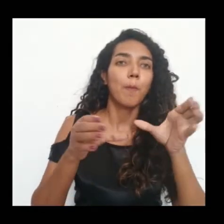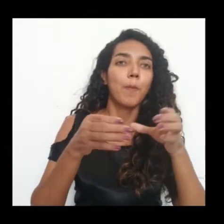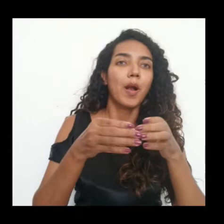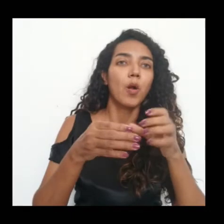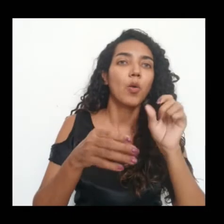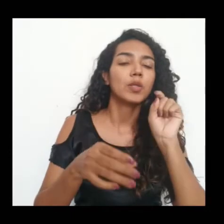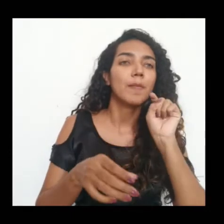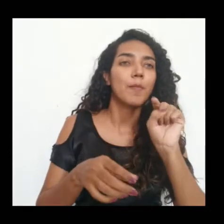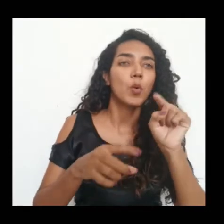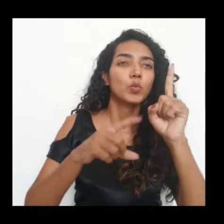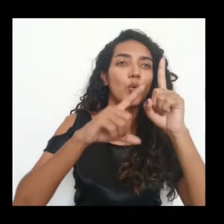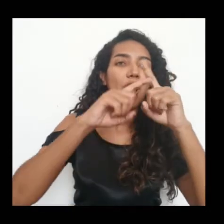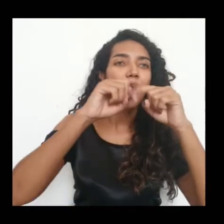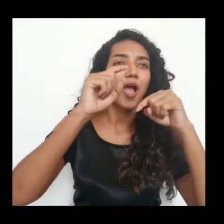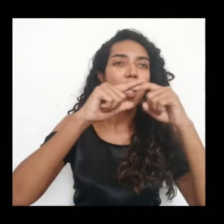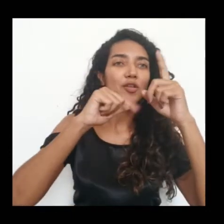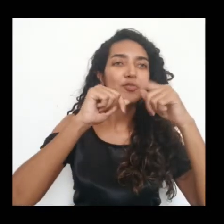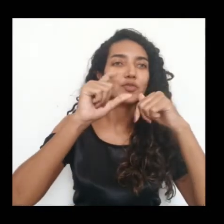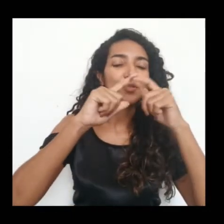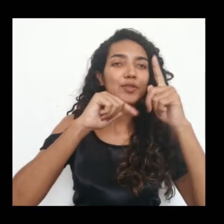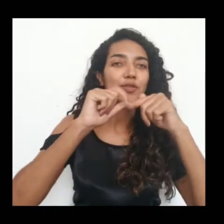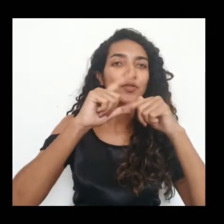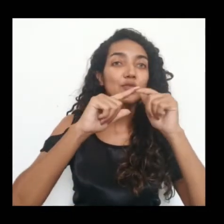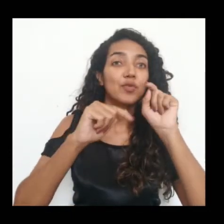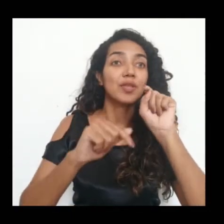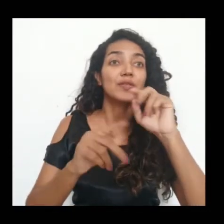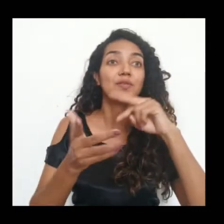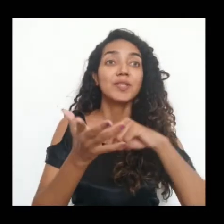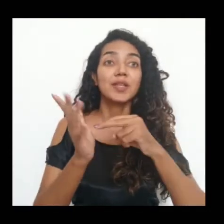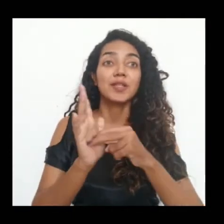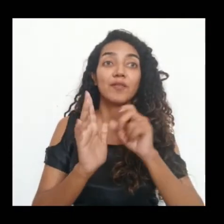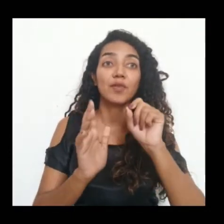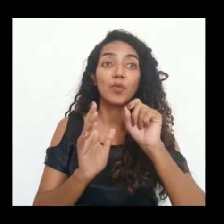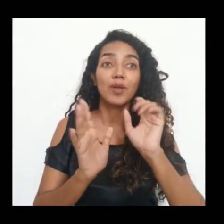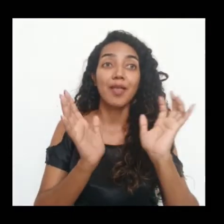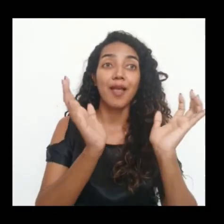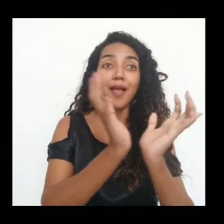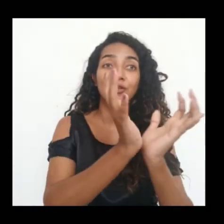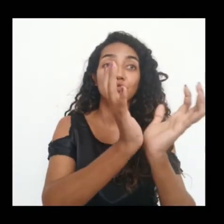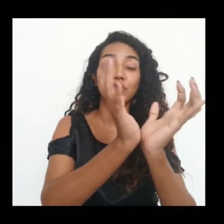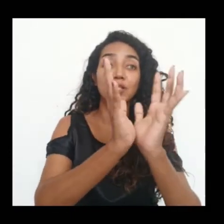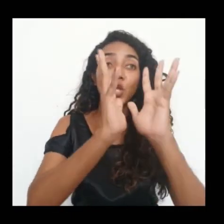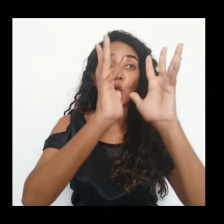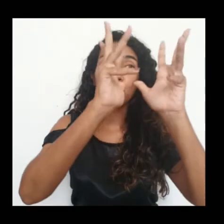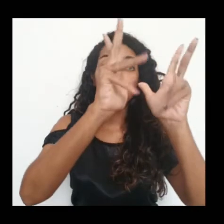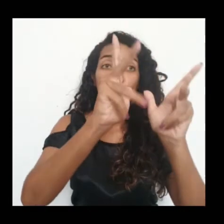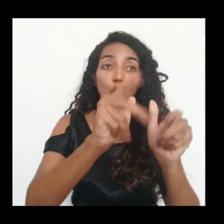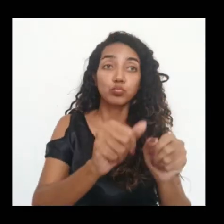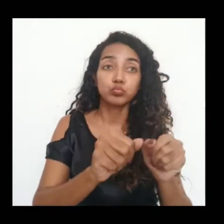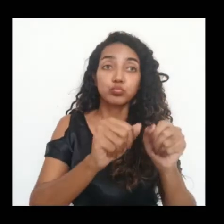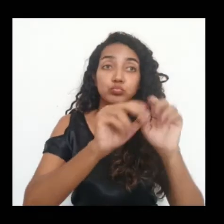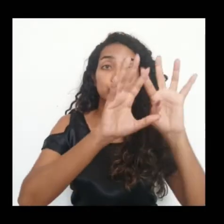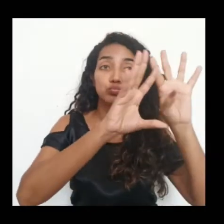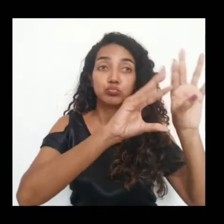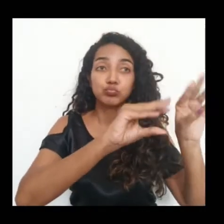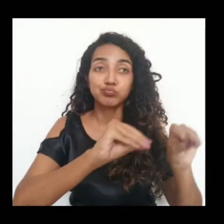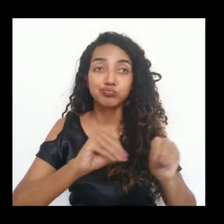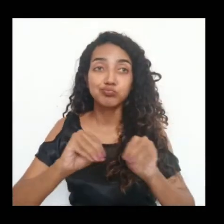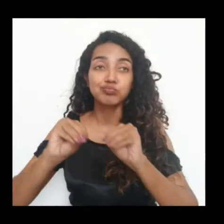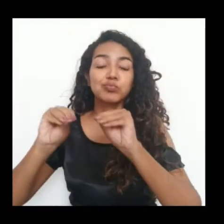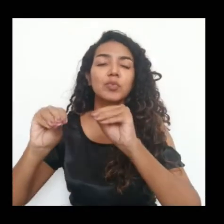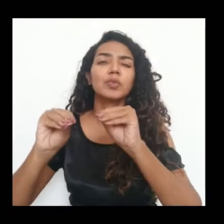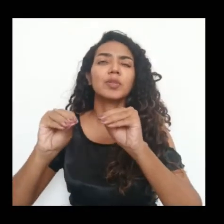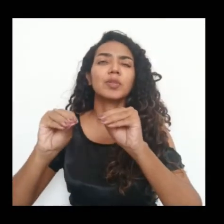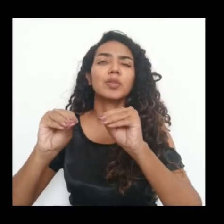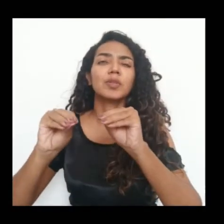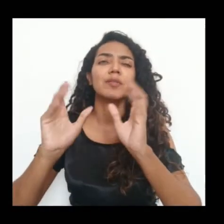significa que eu estou importando todas as classes, todos os elementos, né? Classes, interfaces, que a gente vai ver ainda o